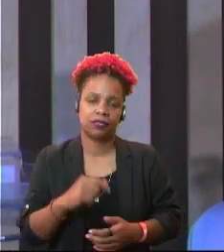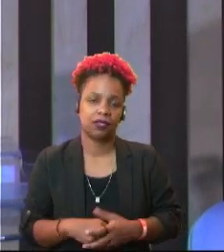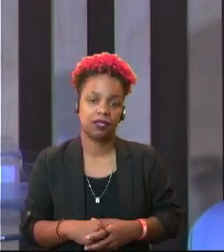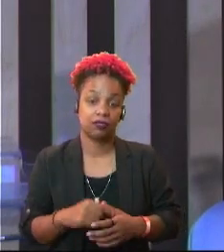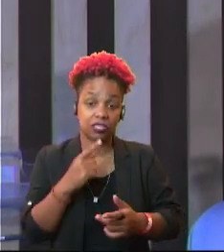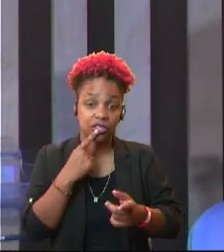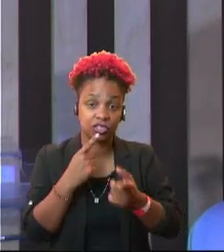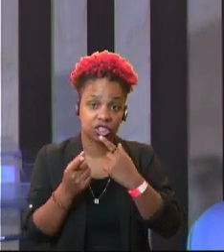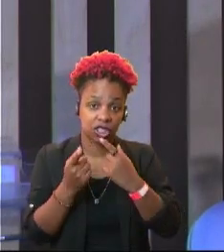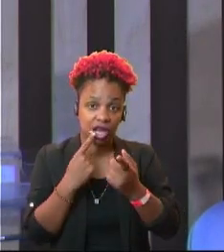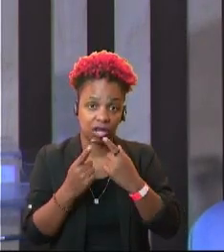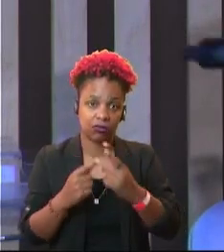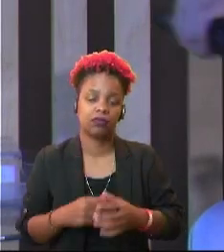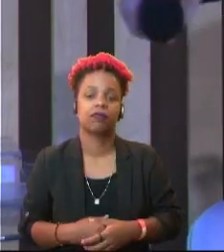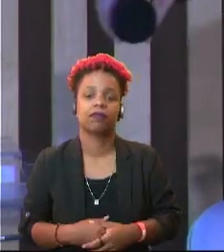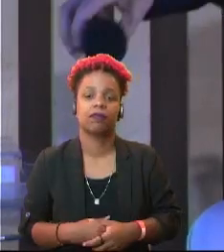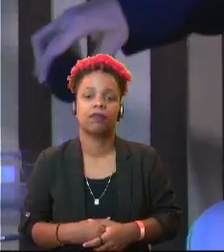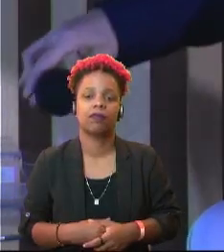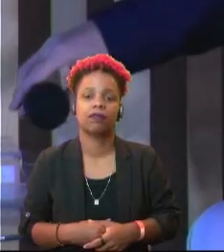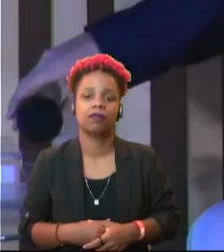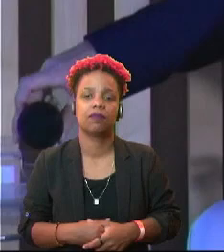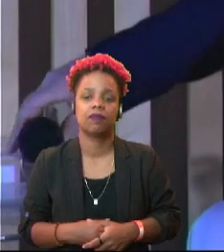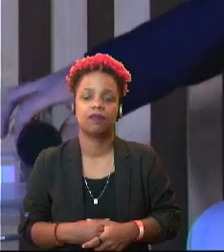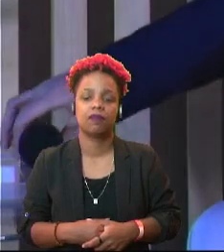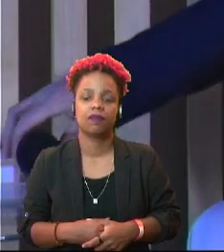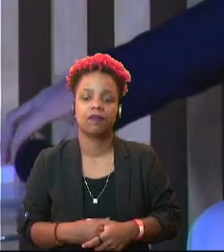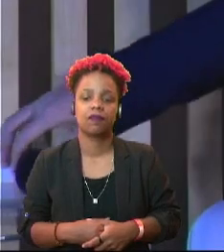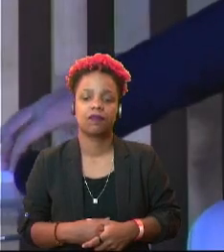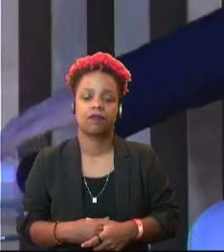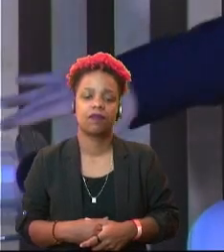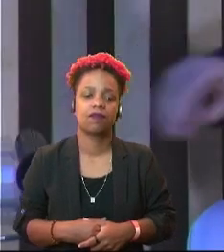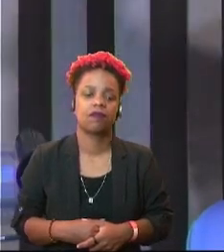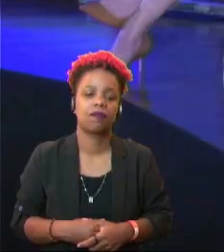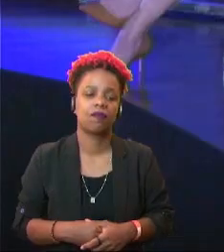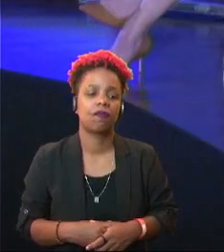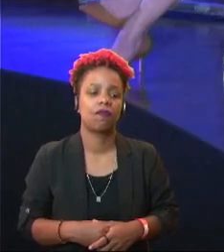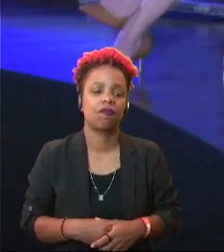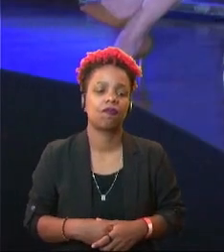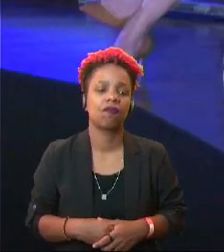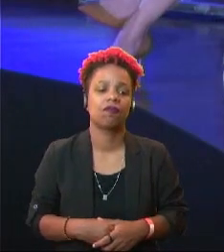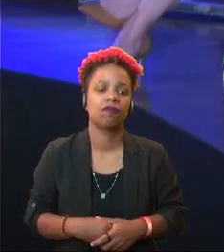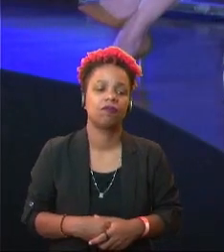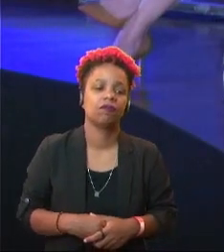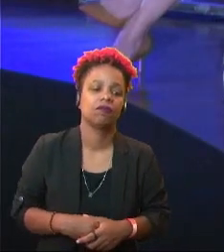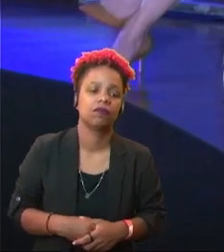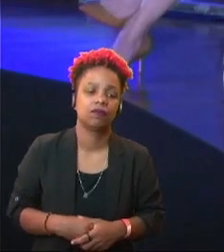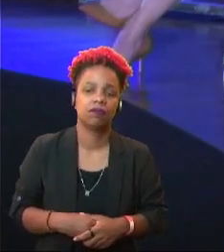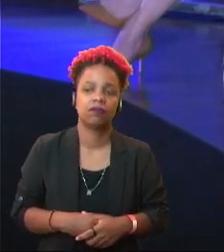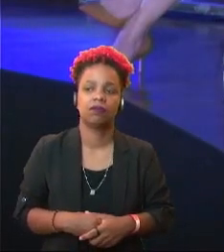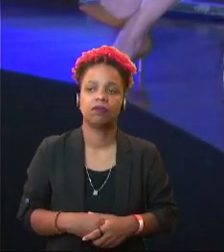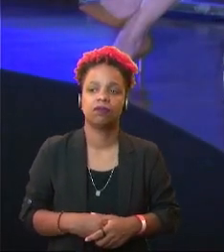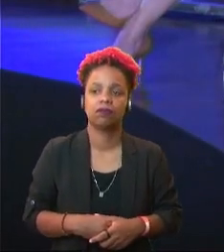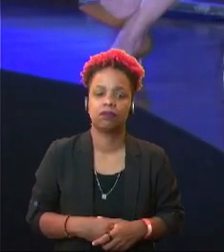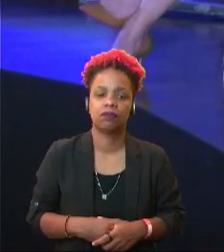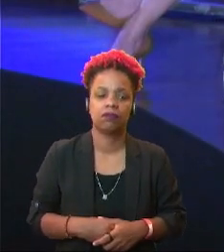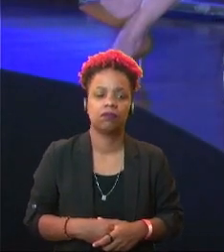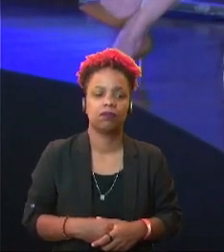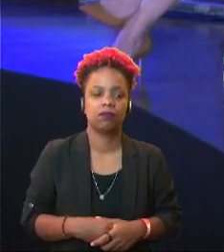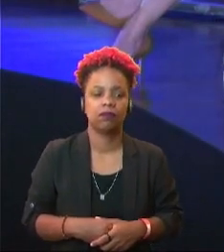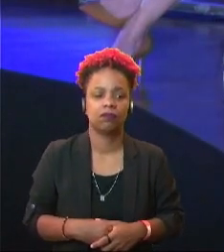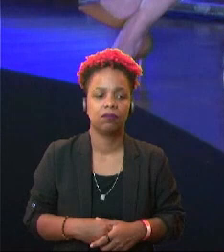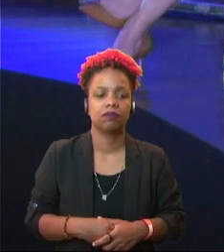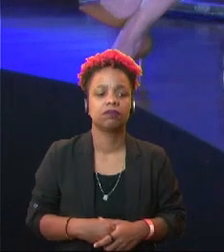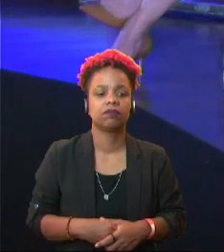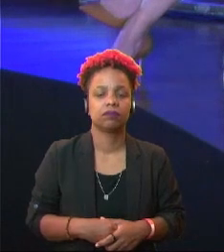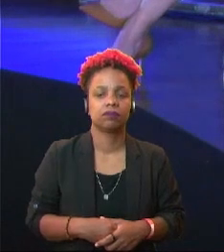pelo diálogo. Tá? Obrigado. Senhora Berti, por favor. I believe there was a question